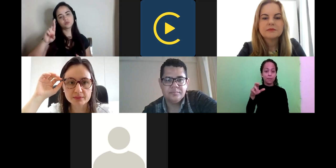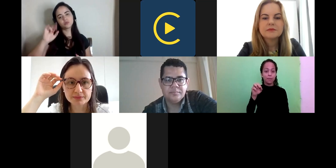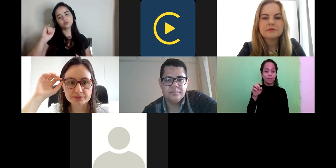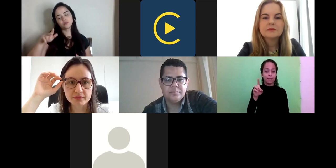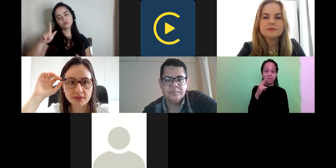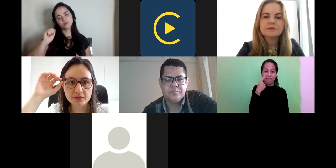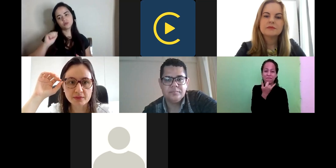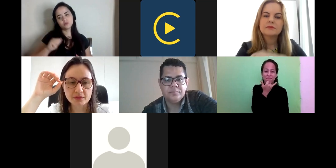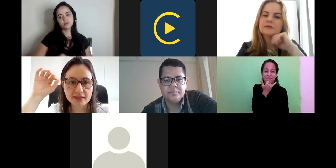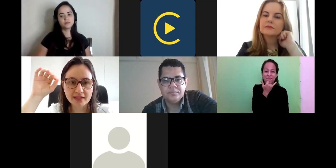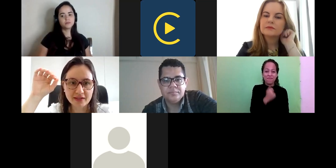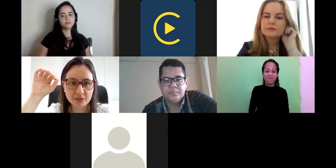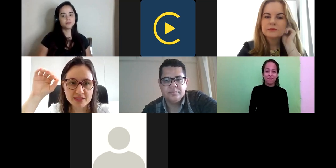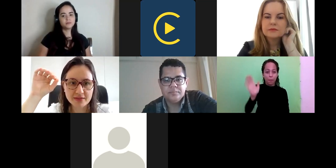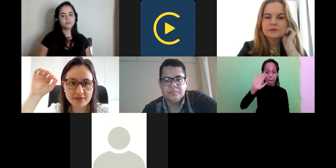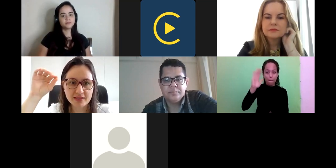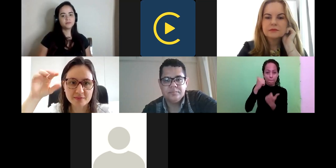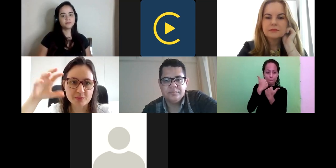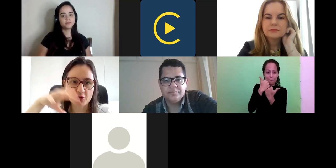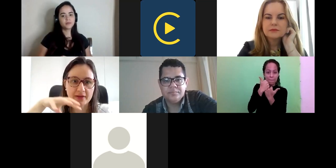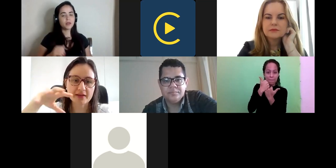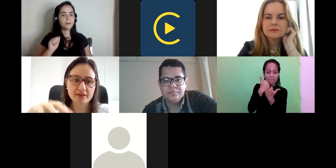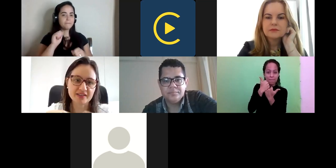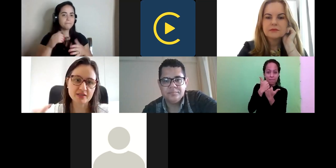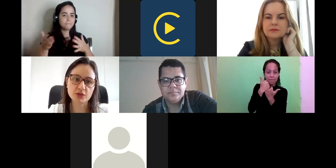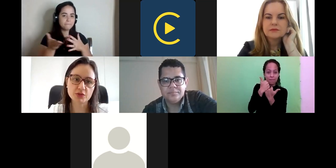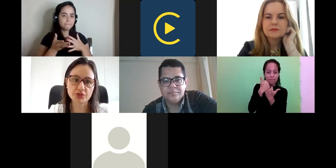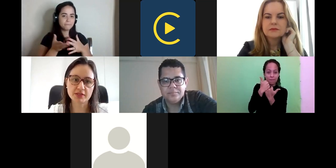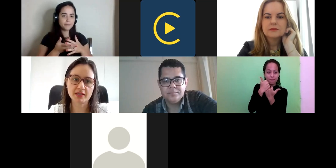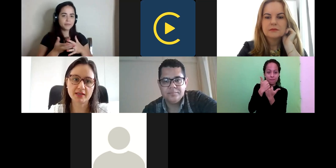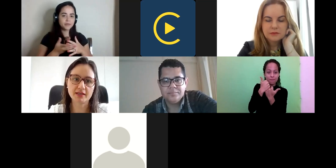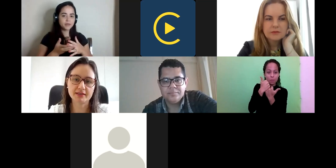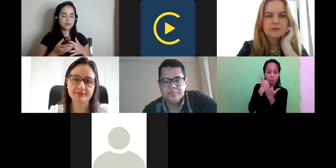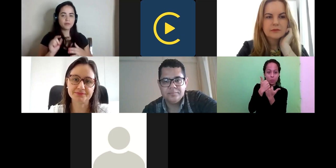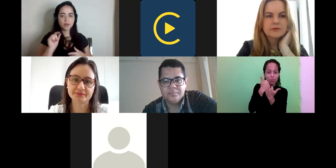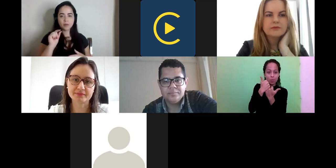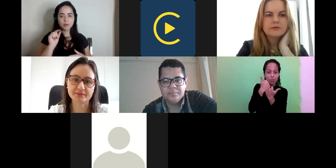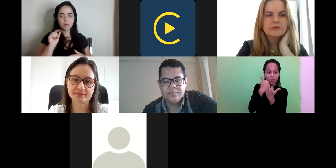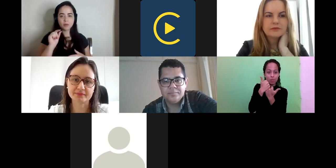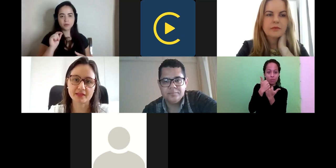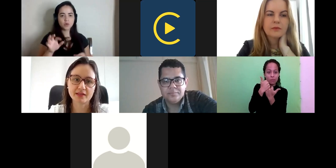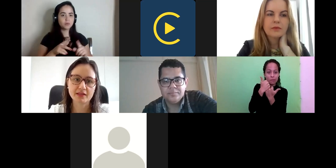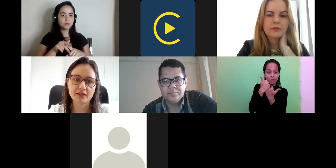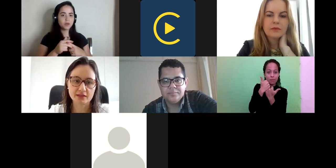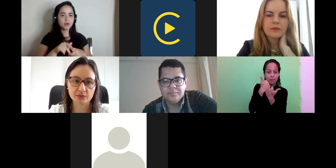dar um intervalozinho aí, só para fazer o ajuste